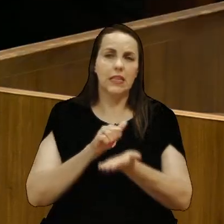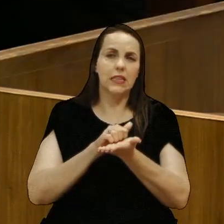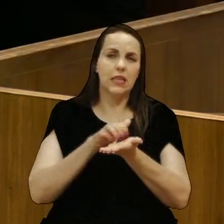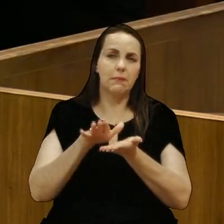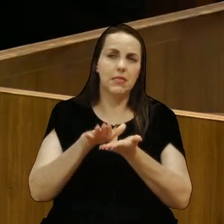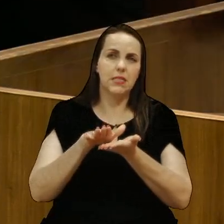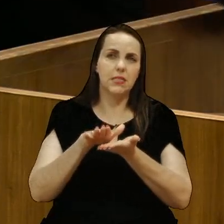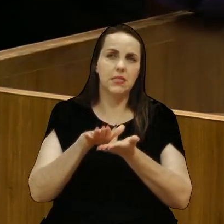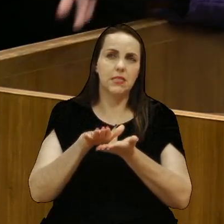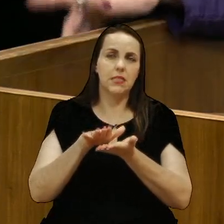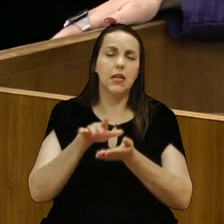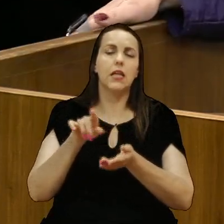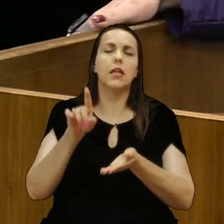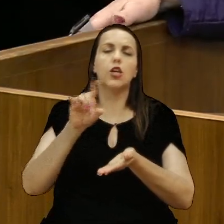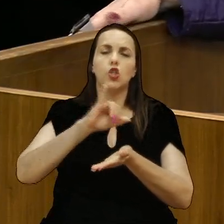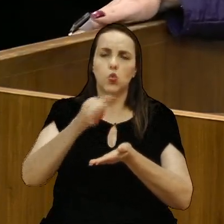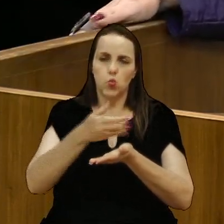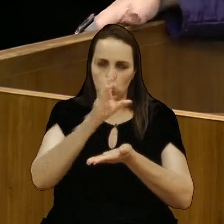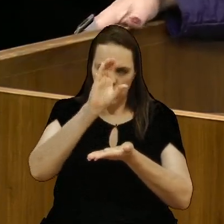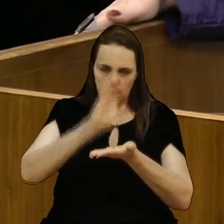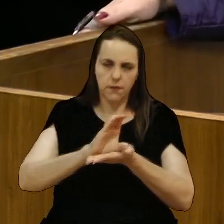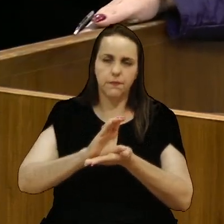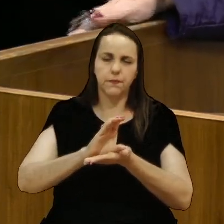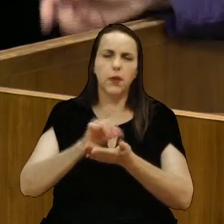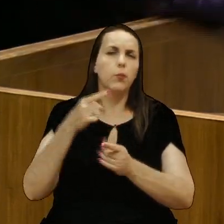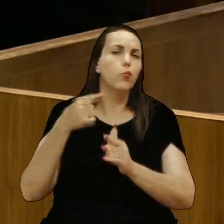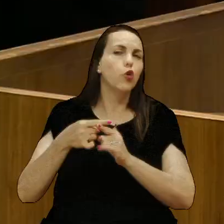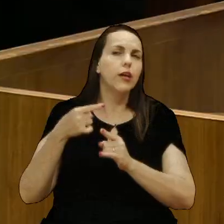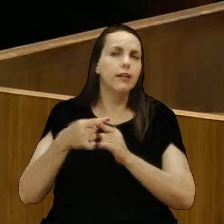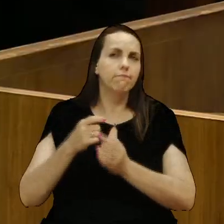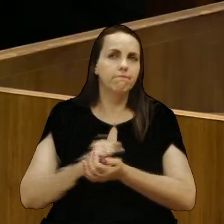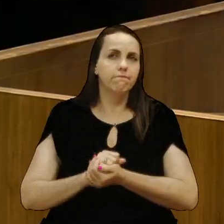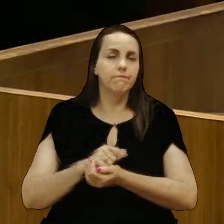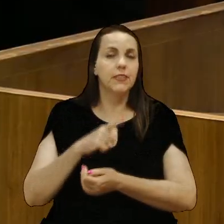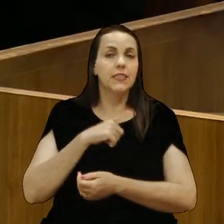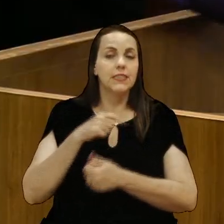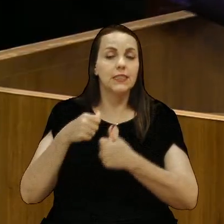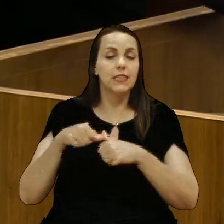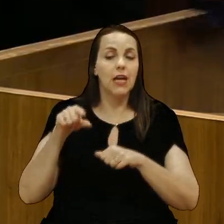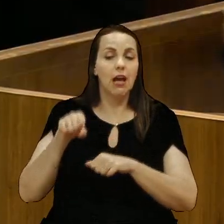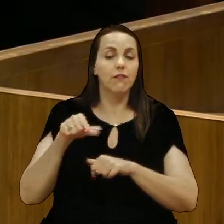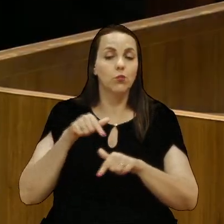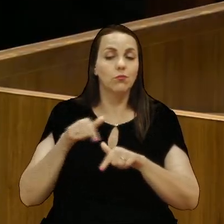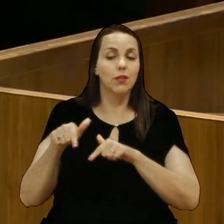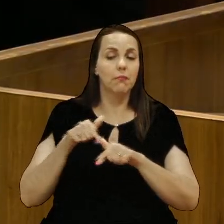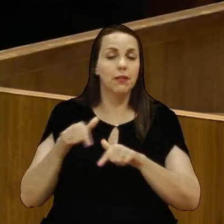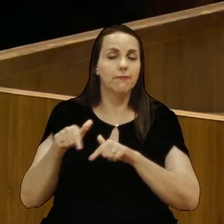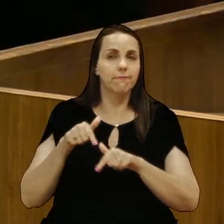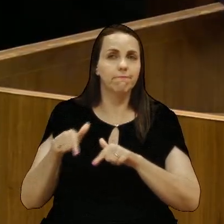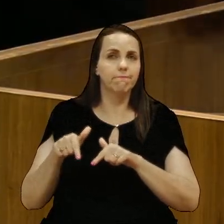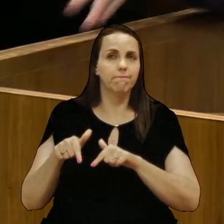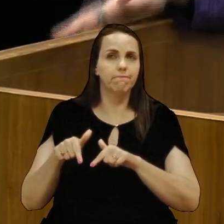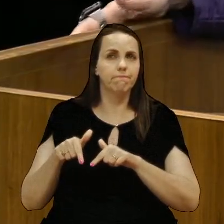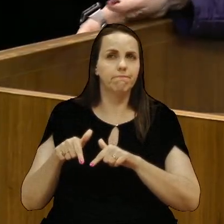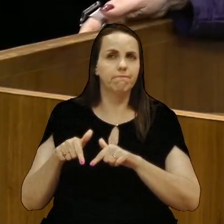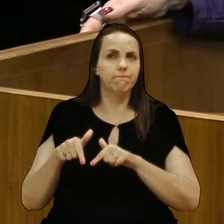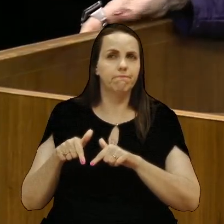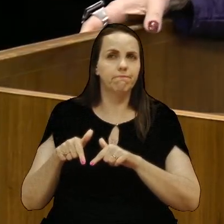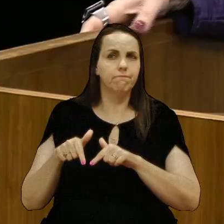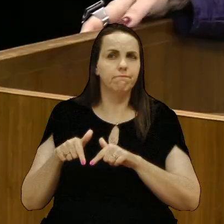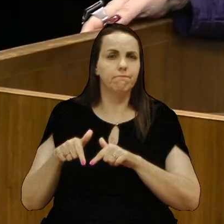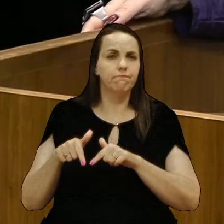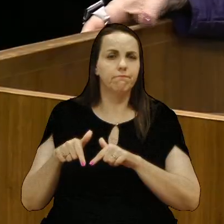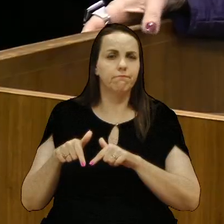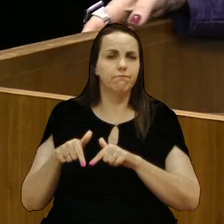demitida e por justa causa, porque estava cumprindo seu dever de... enquanto